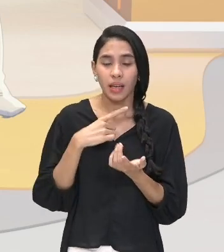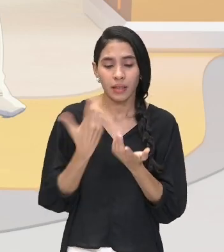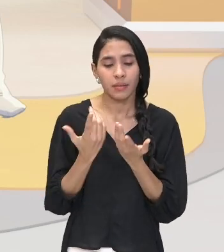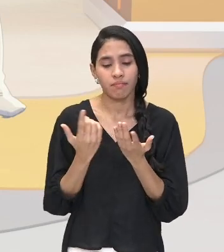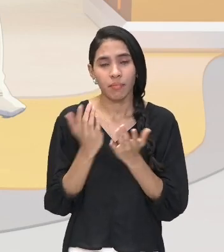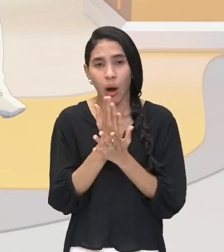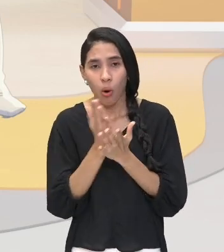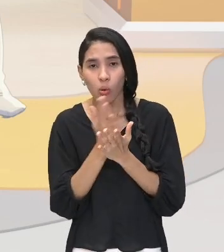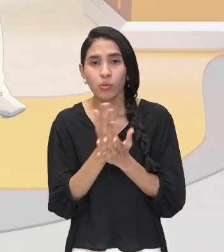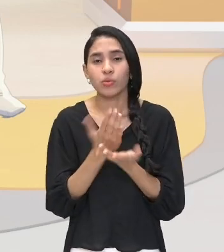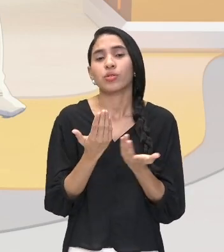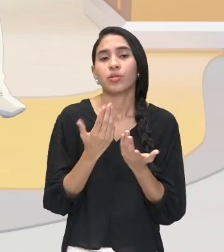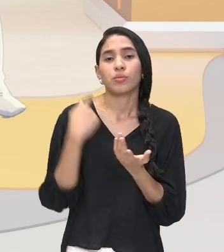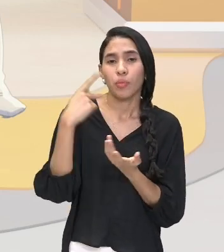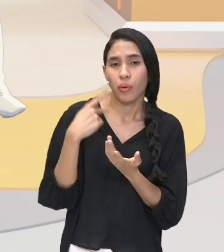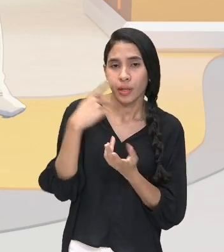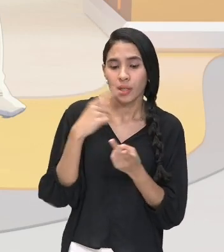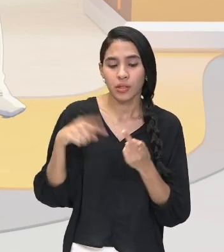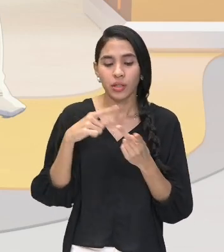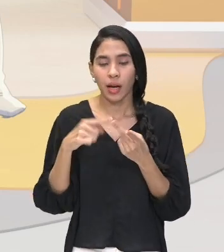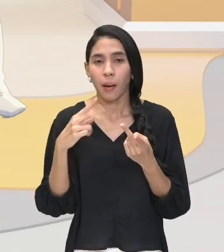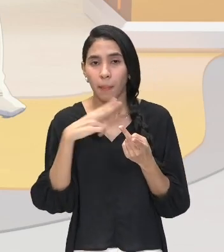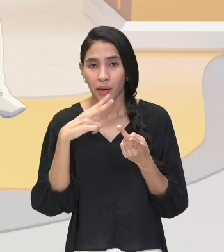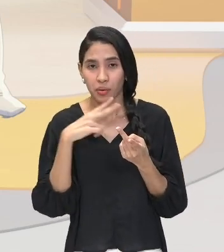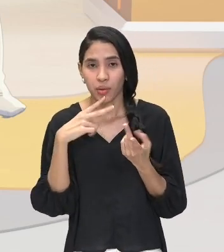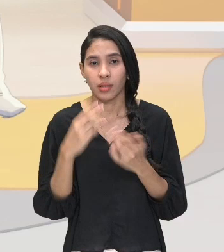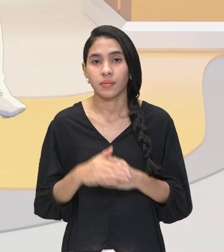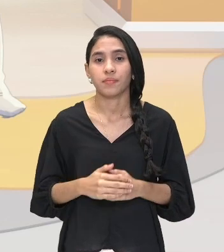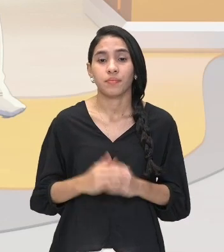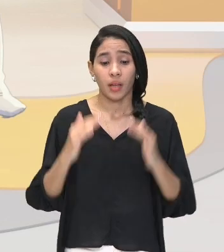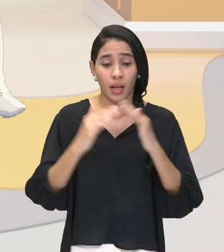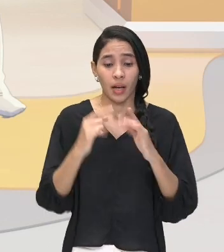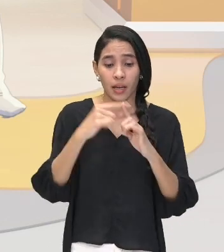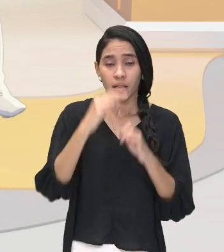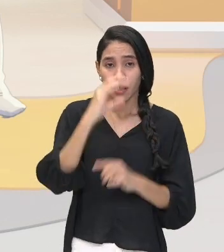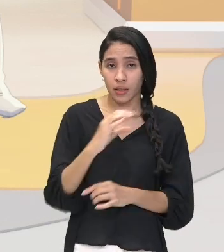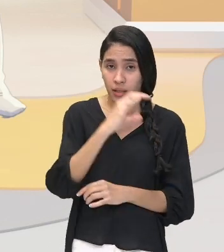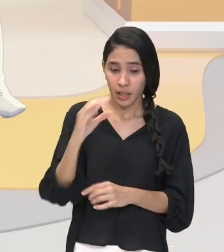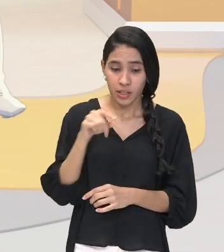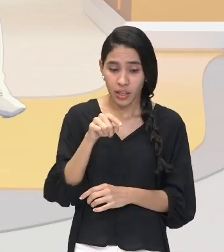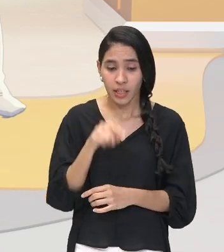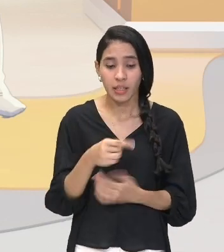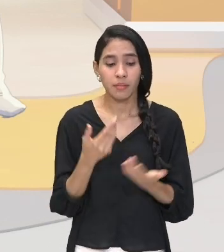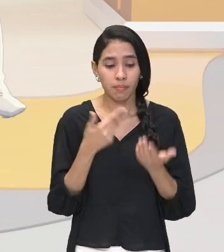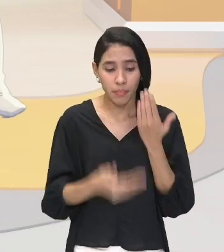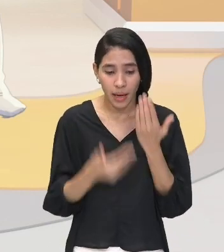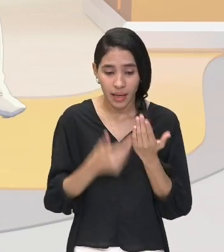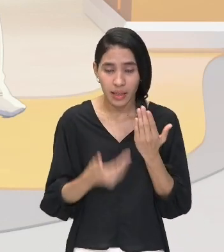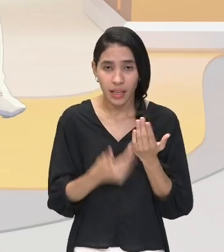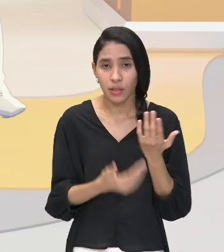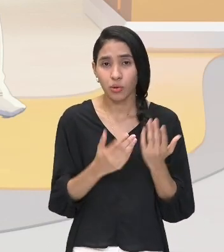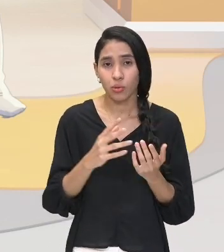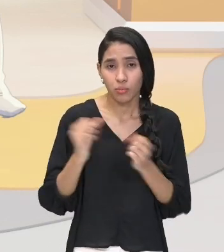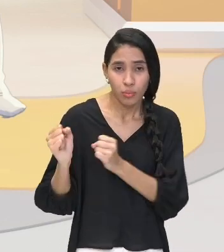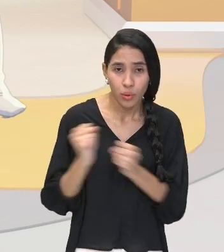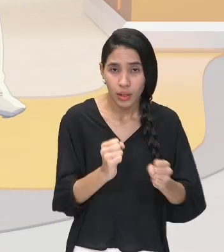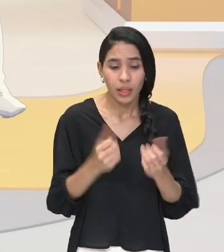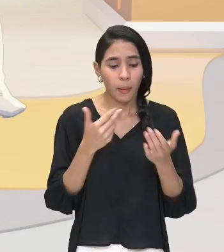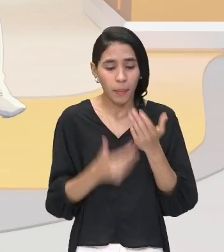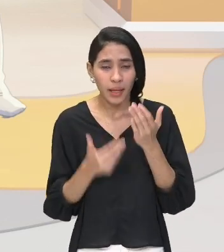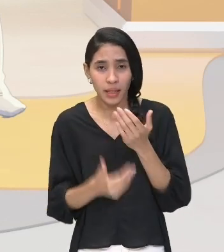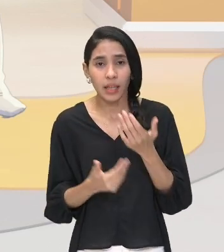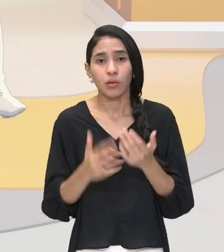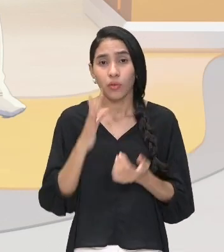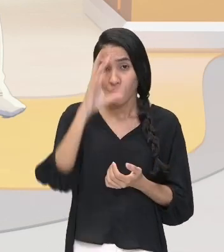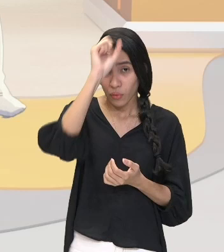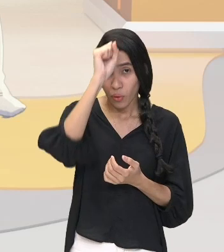políticas, questões pessoais. Então, a igreja está passando por um problema, perdendo sua influência, ele vai utilizar a desculpa